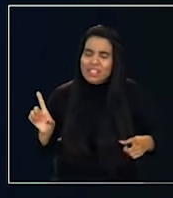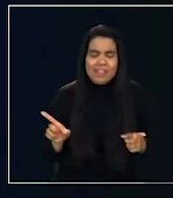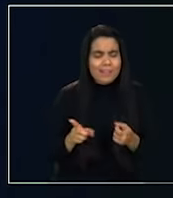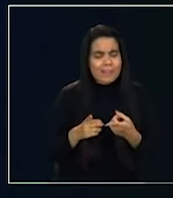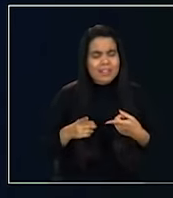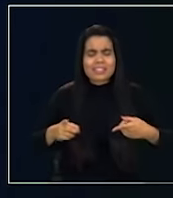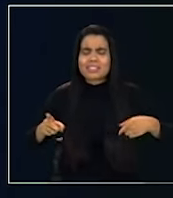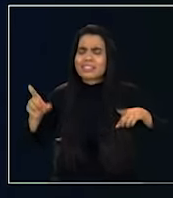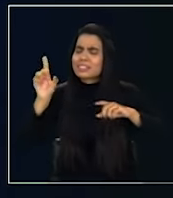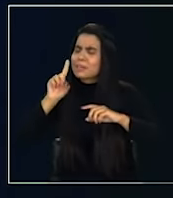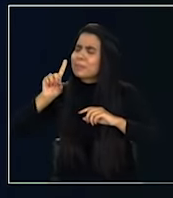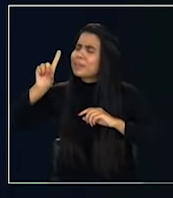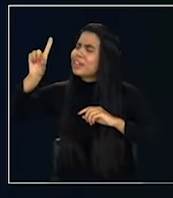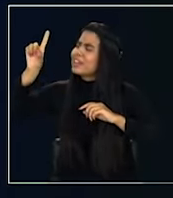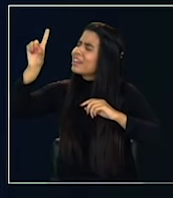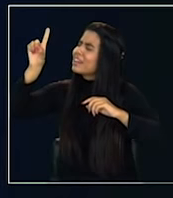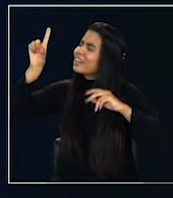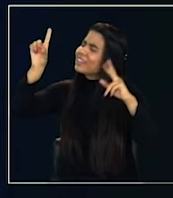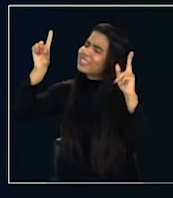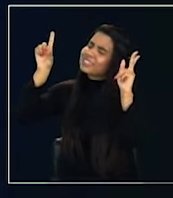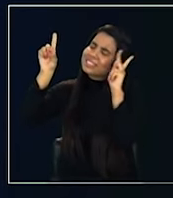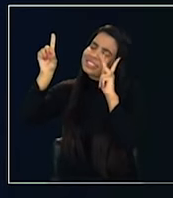paz, quanta